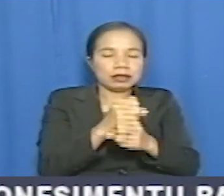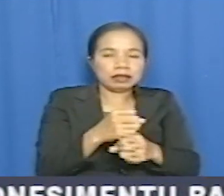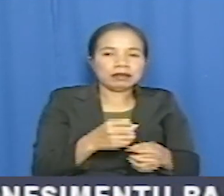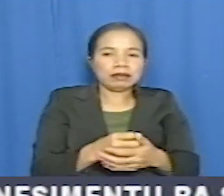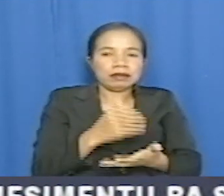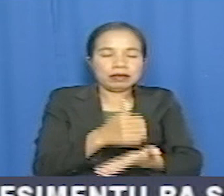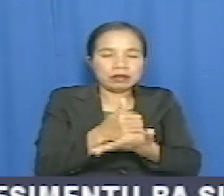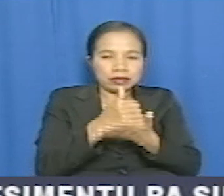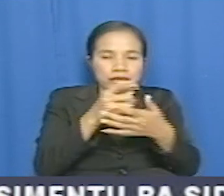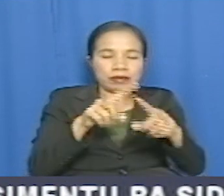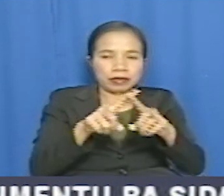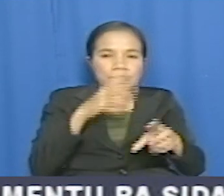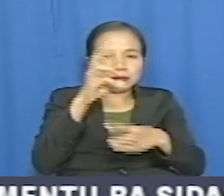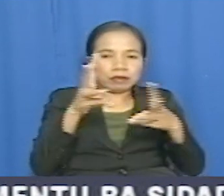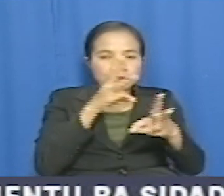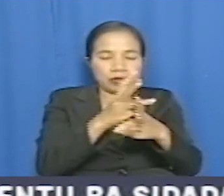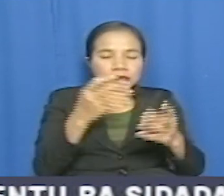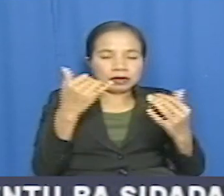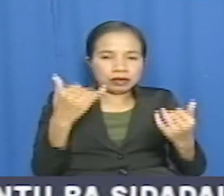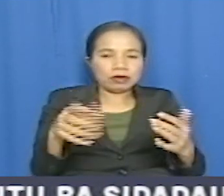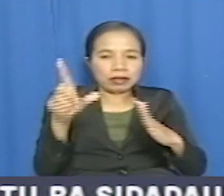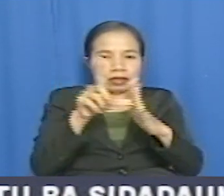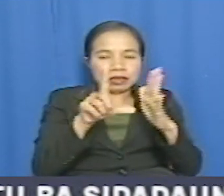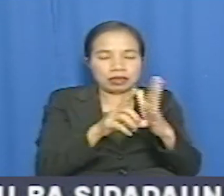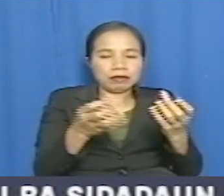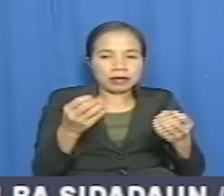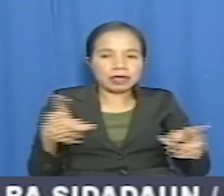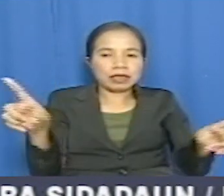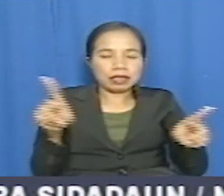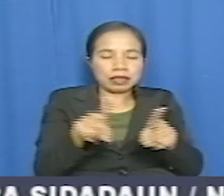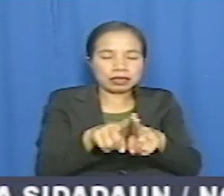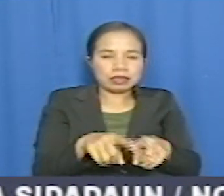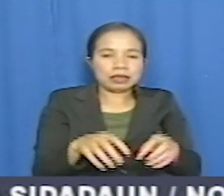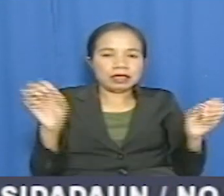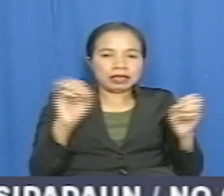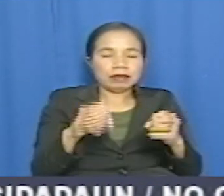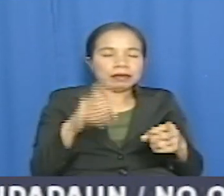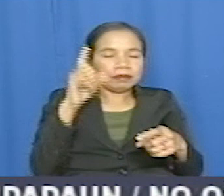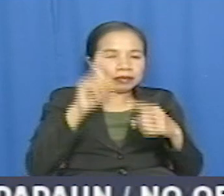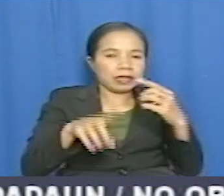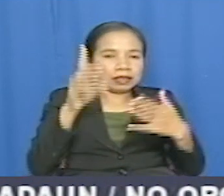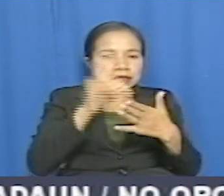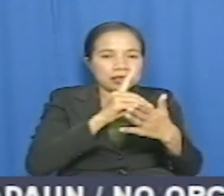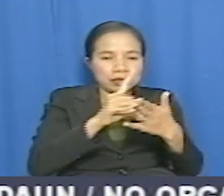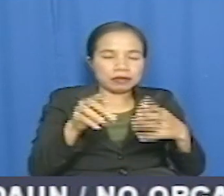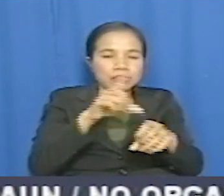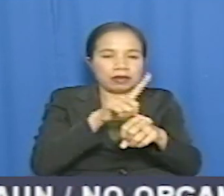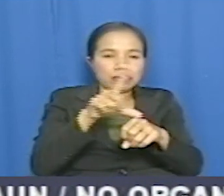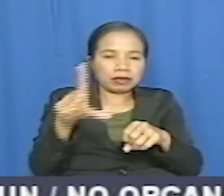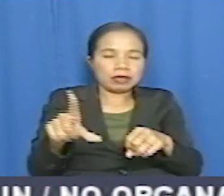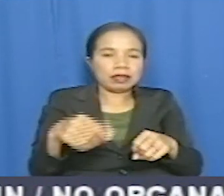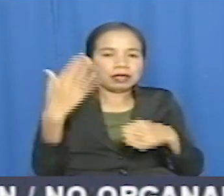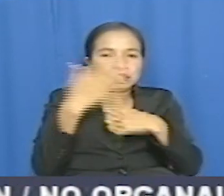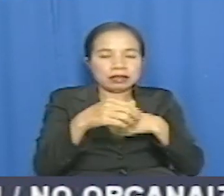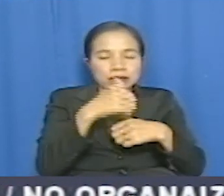tratamento. Né? Mas vê o mundo agora, lei balão tratamento igual. Lolos la liga de discriminação local 50 mil,